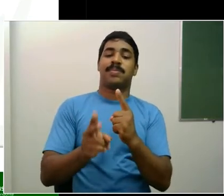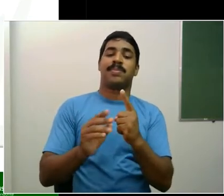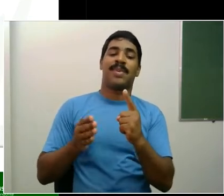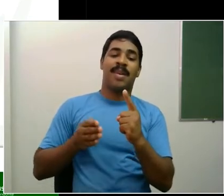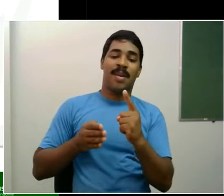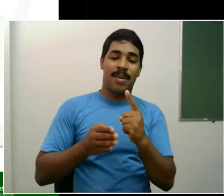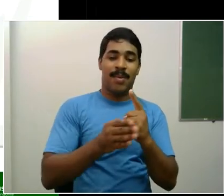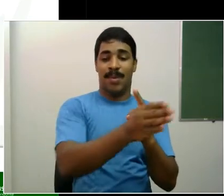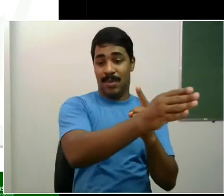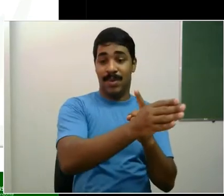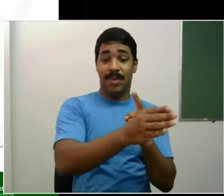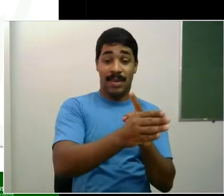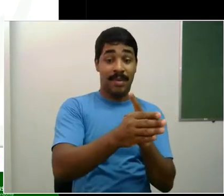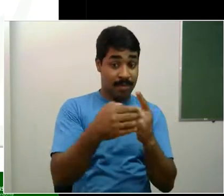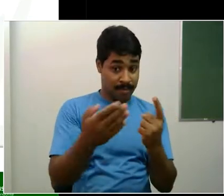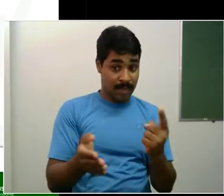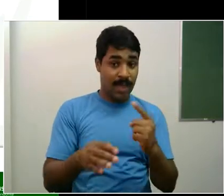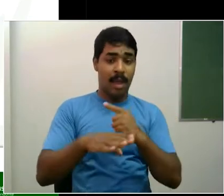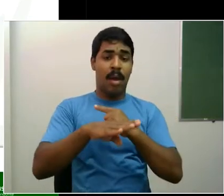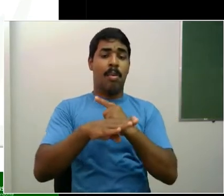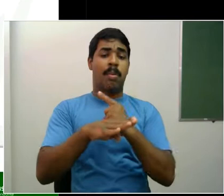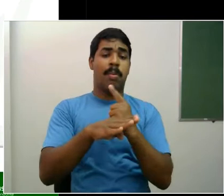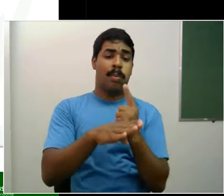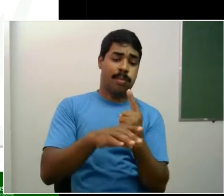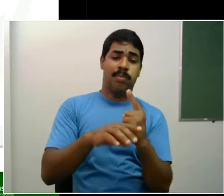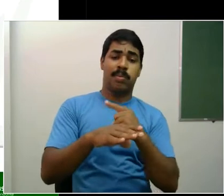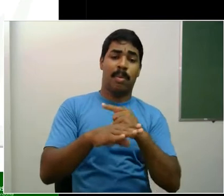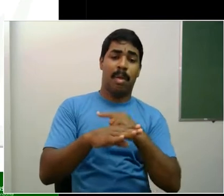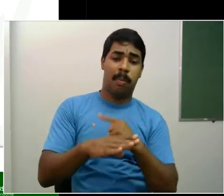é uniforme, vamos lembrar, movimento uniforme, velocidade